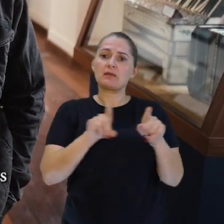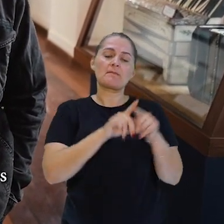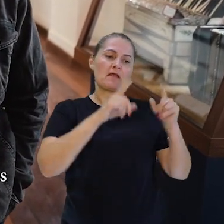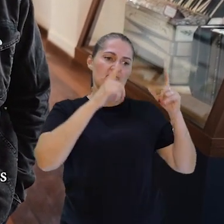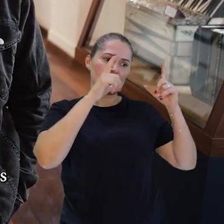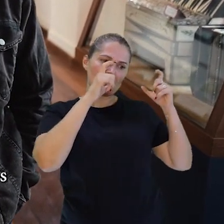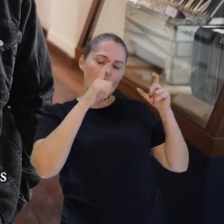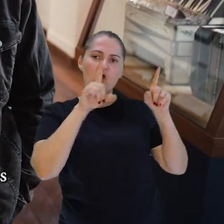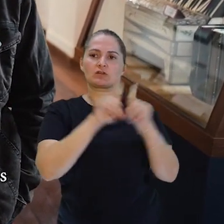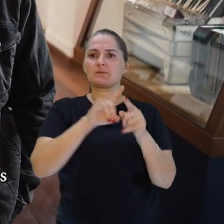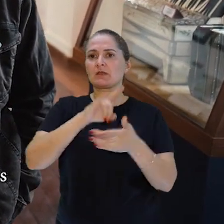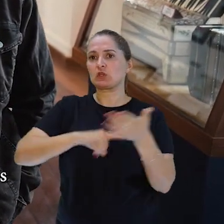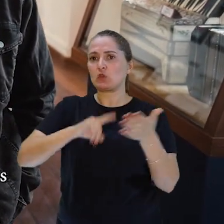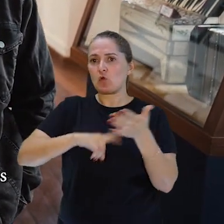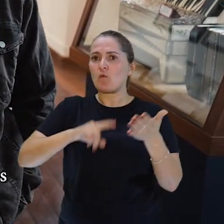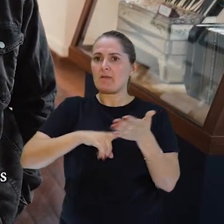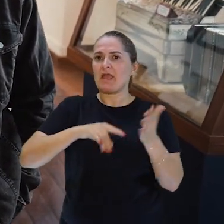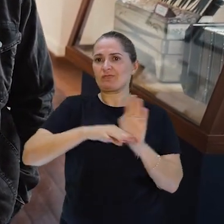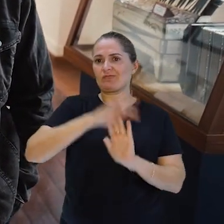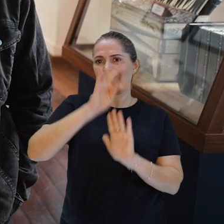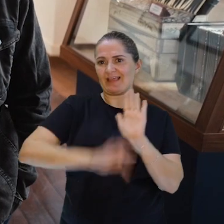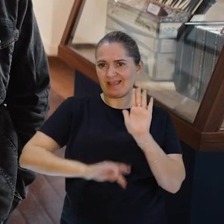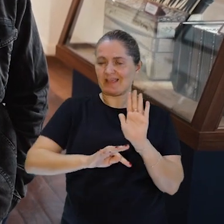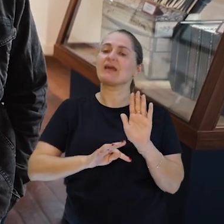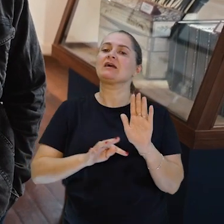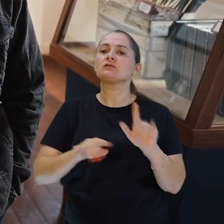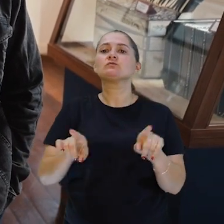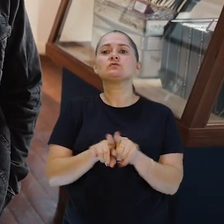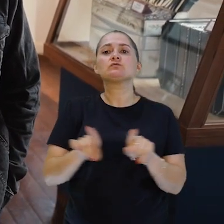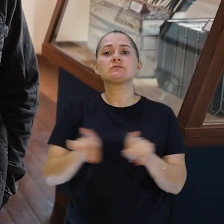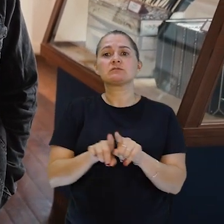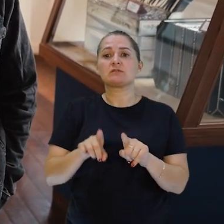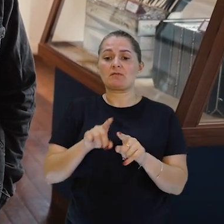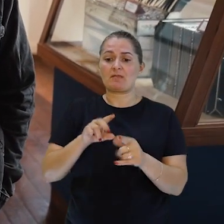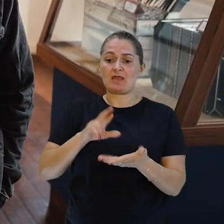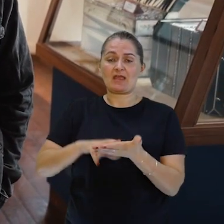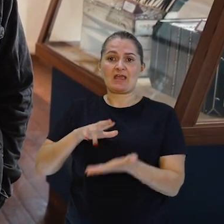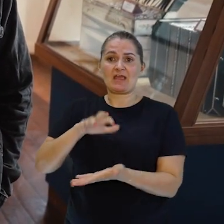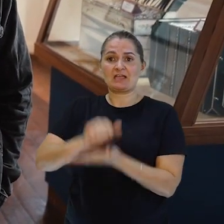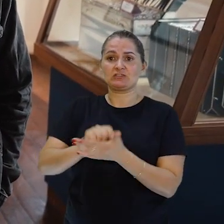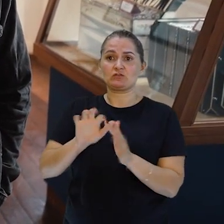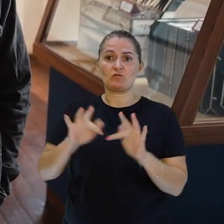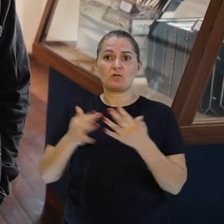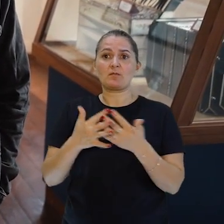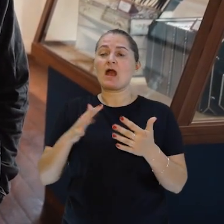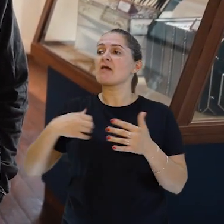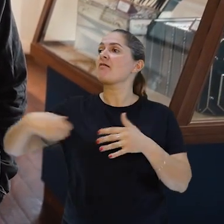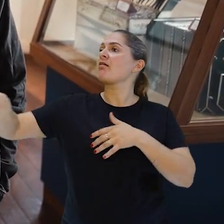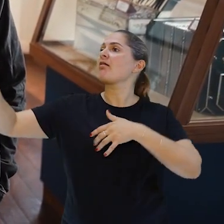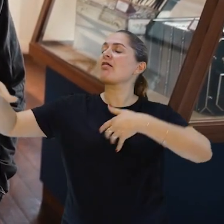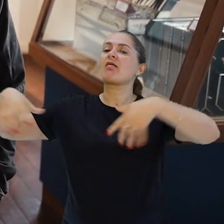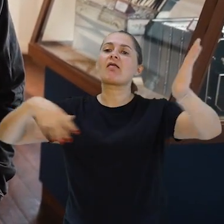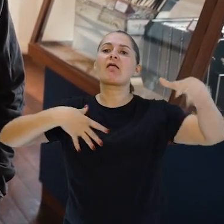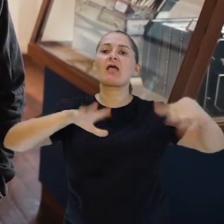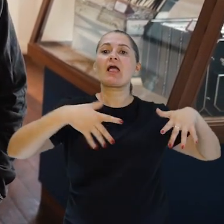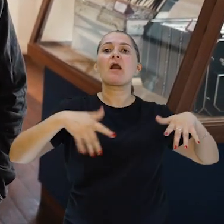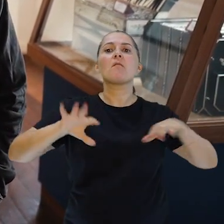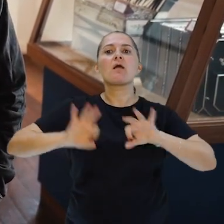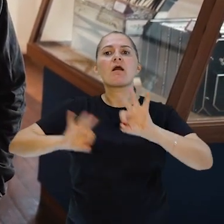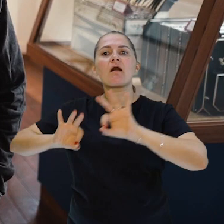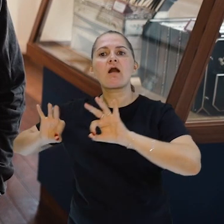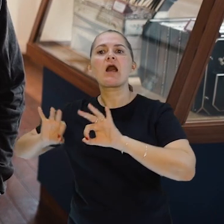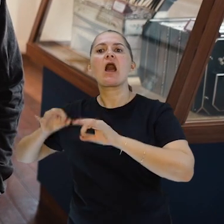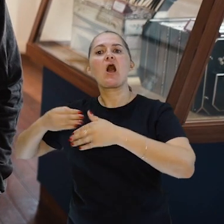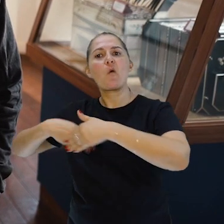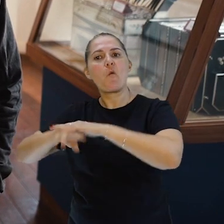como também fotografias ou documentos escritos, né? Às vezes até registros de família, né? Que estão perdidos, jogados em algum canto em casa, e a gente precisa